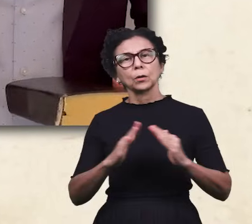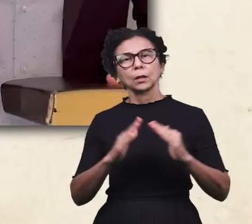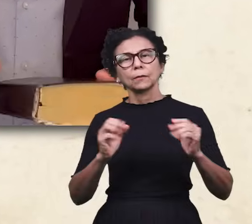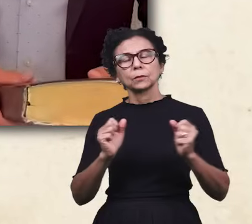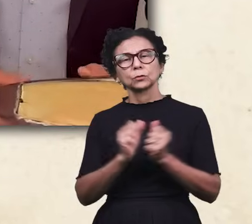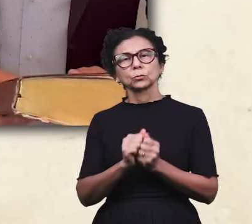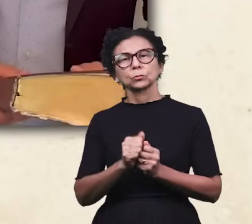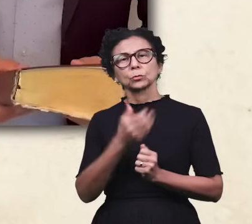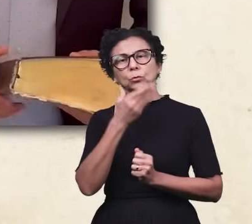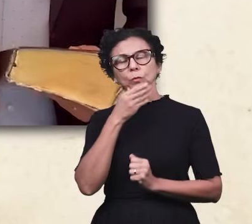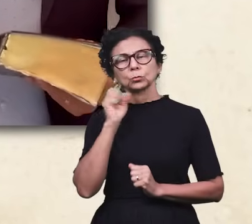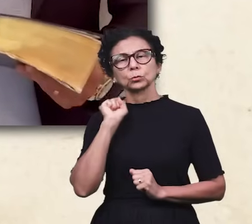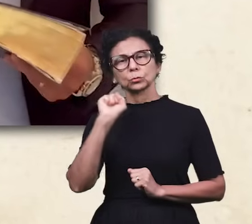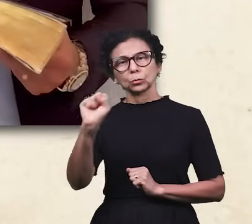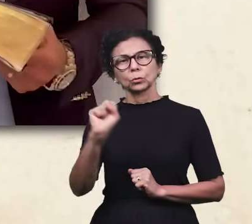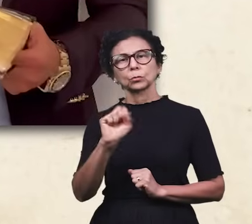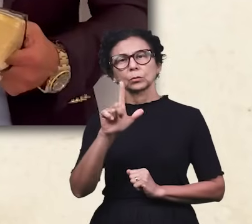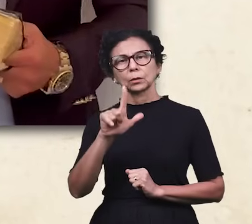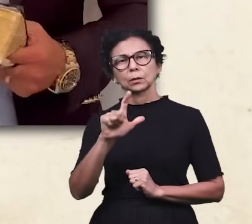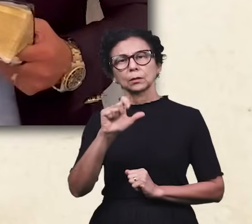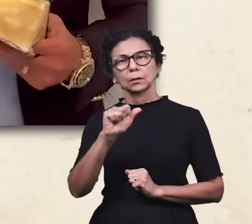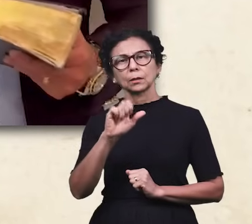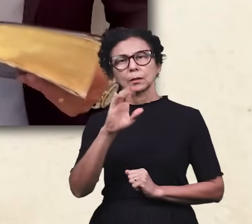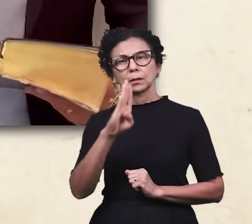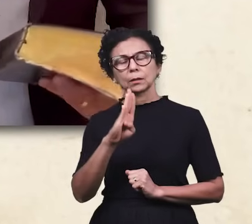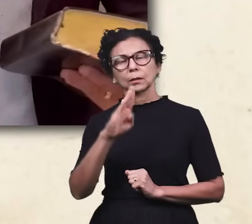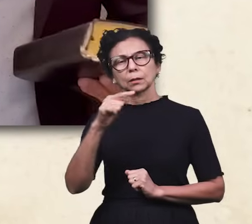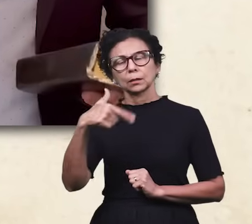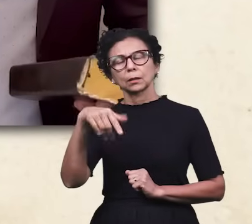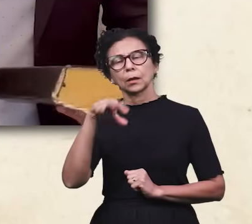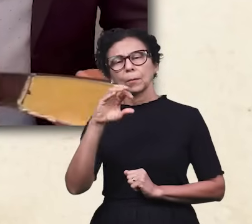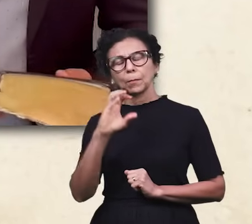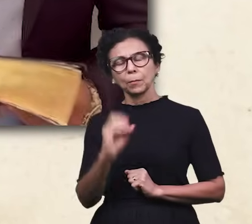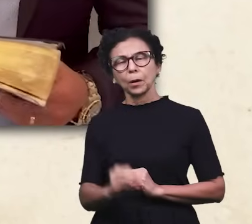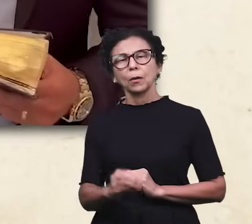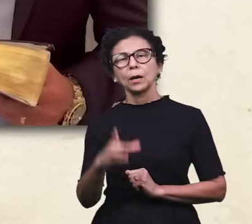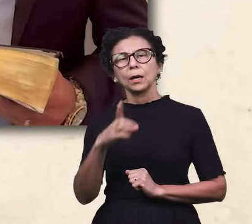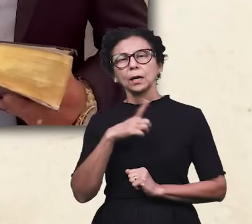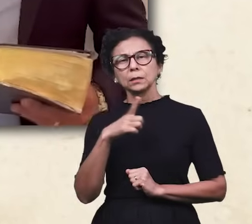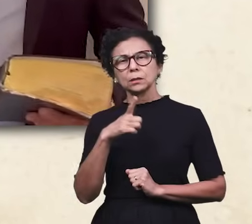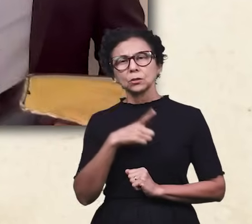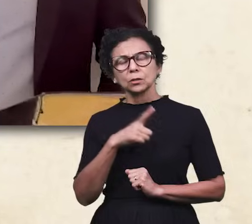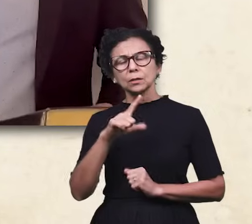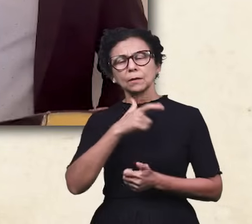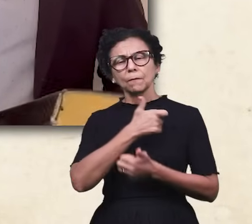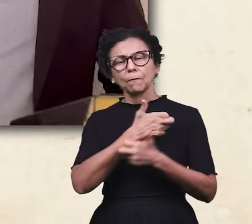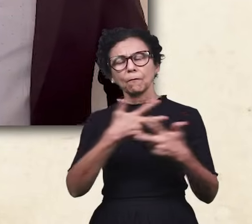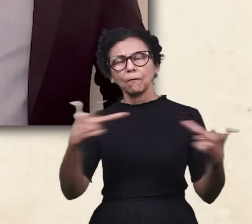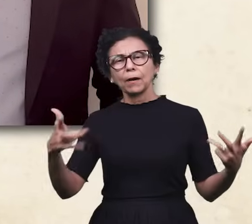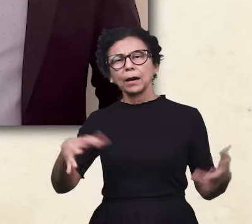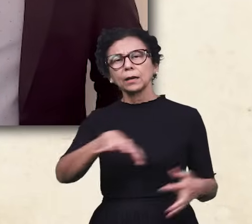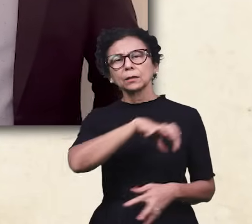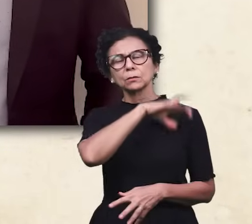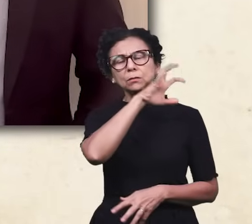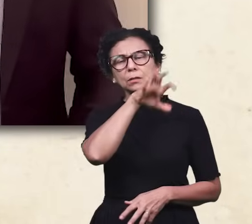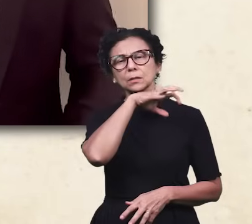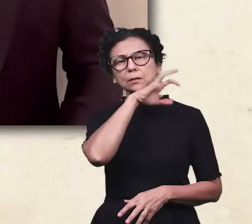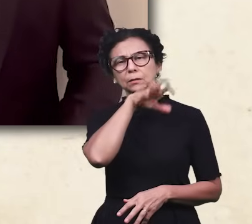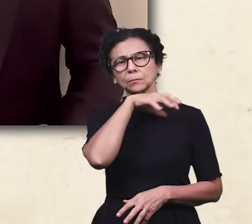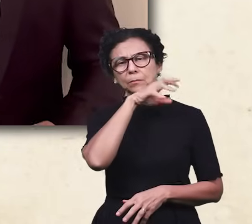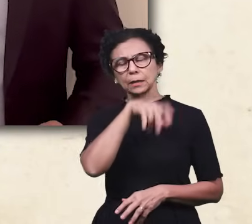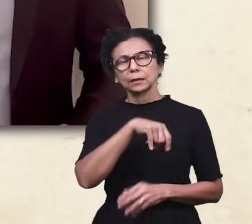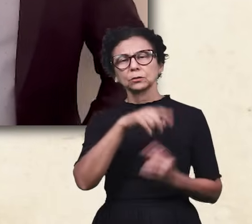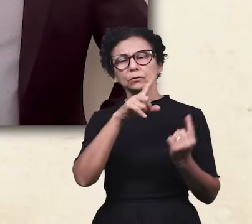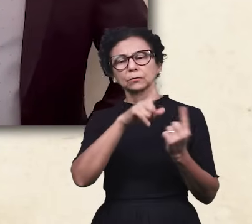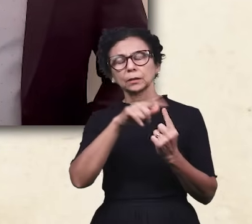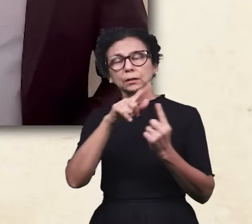com Labão. Ele ali tinha vacas, cordeiros, malhados, cabritos,